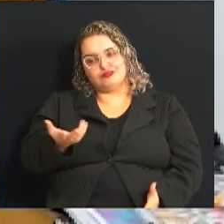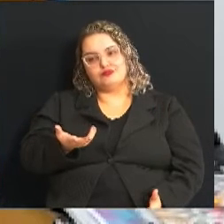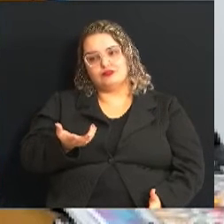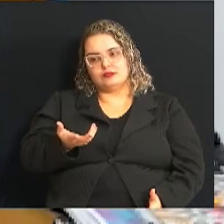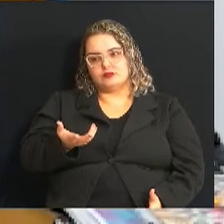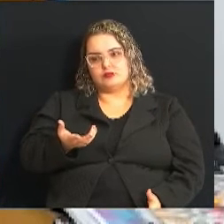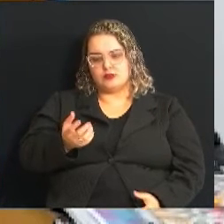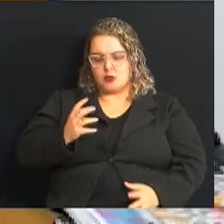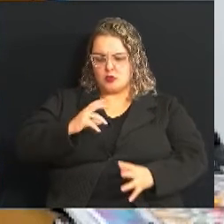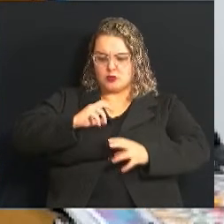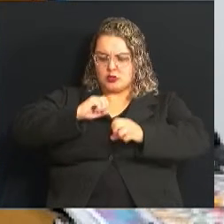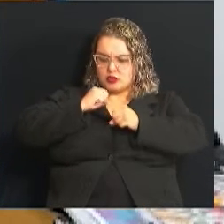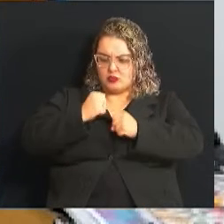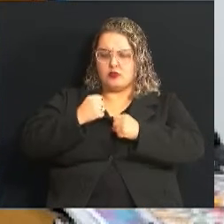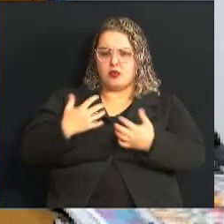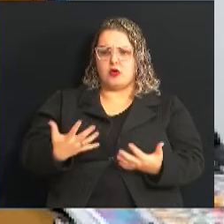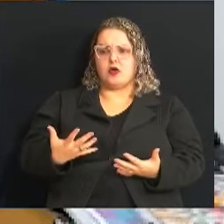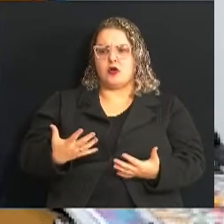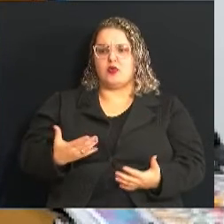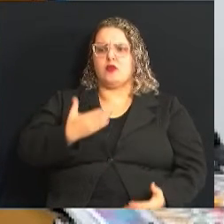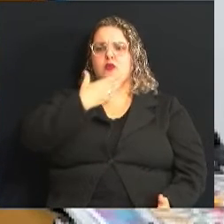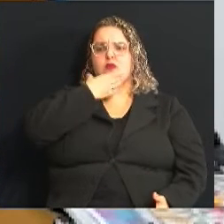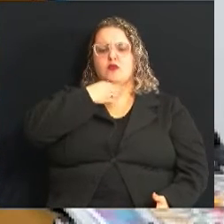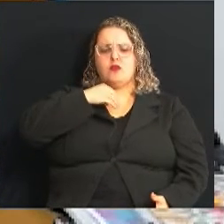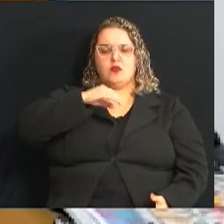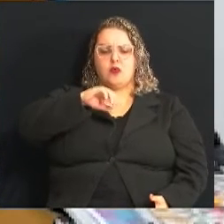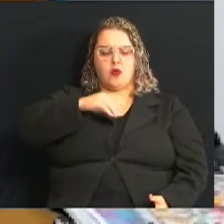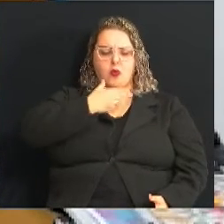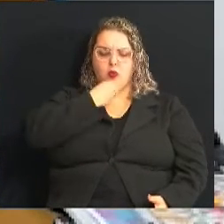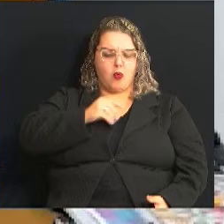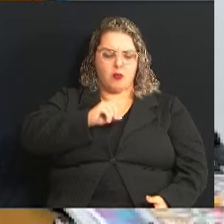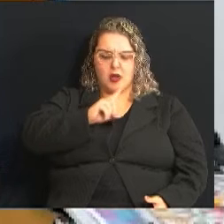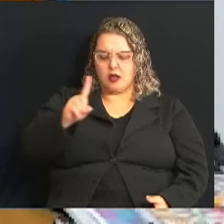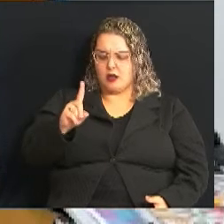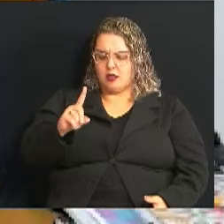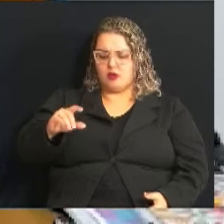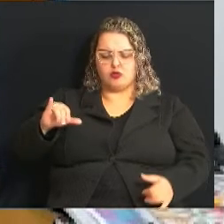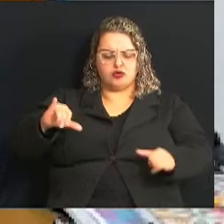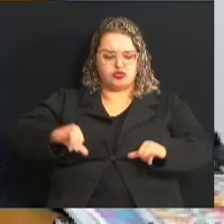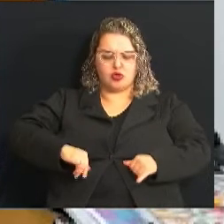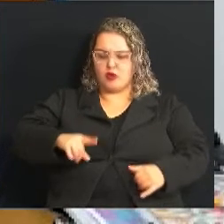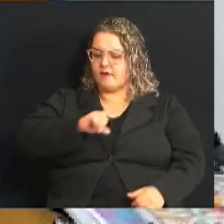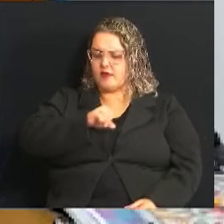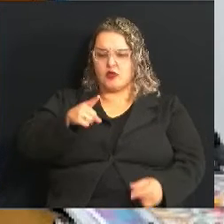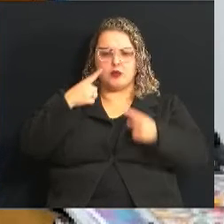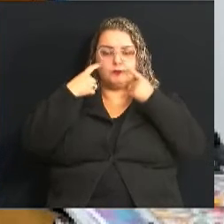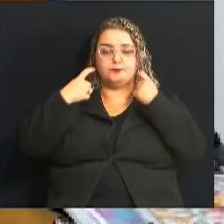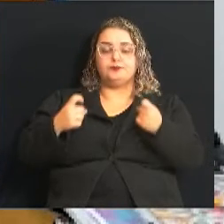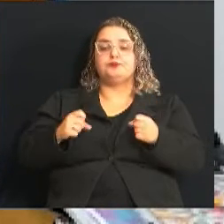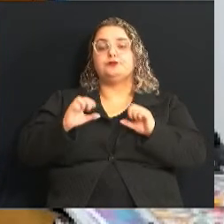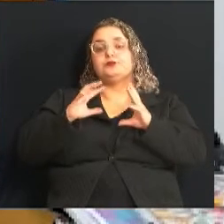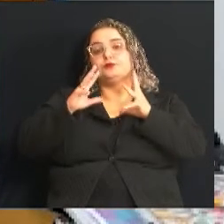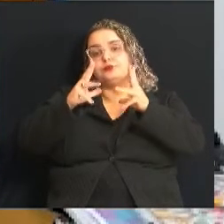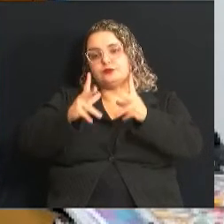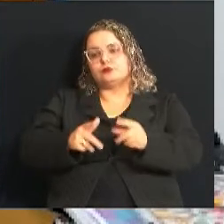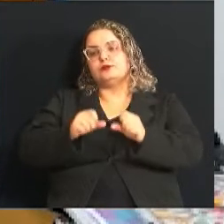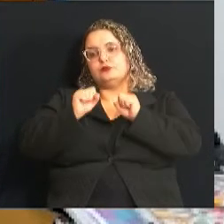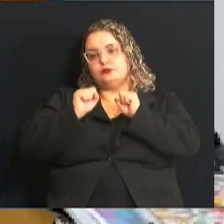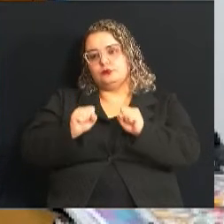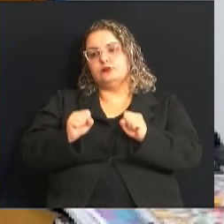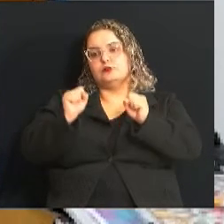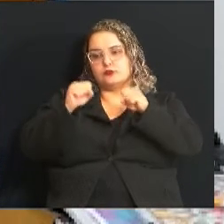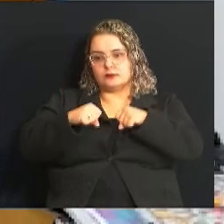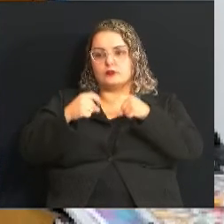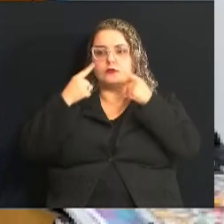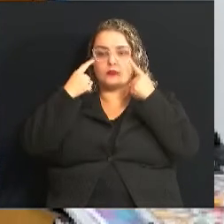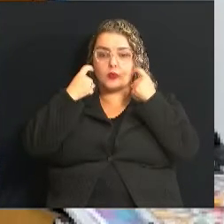tem que ser forte, que o homem não pode sofrer, que o homem não pode chorar, e todos podemos e devemos sim